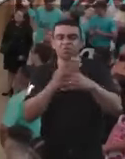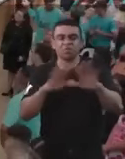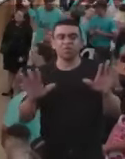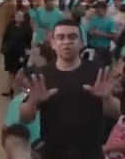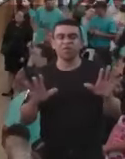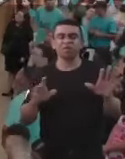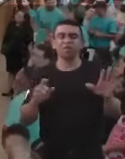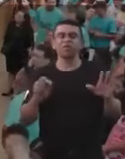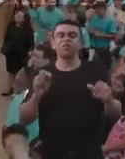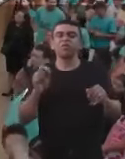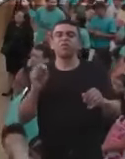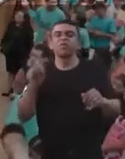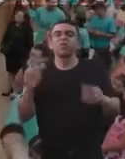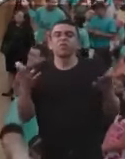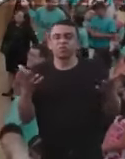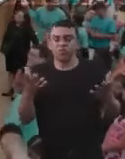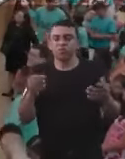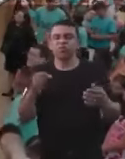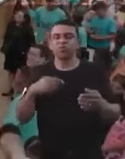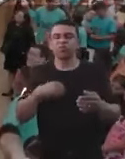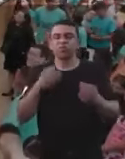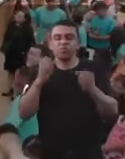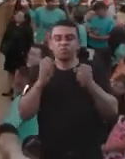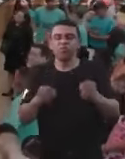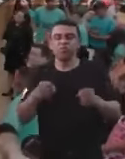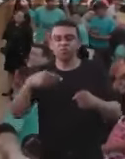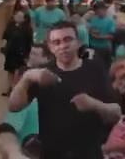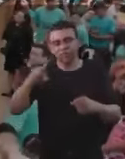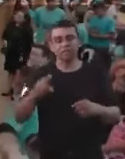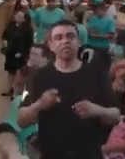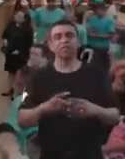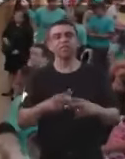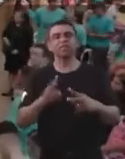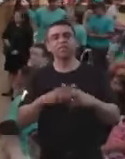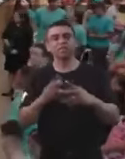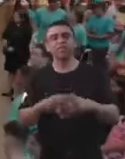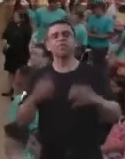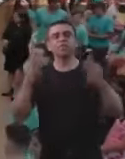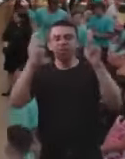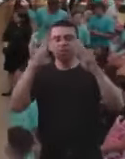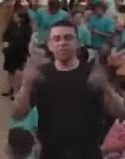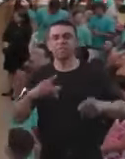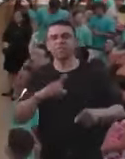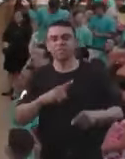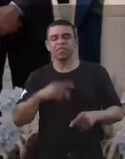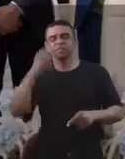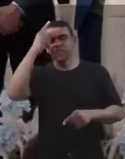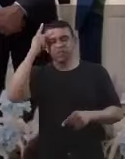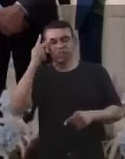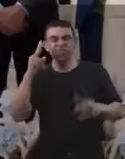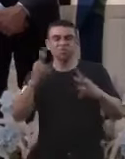que contenderam comigo? Versículo 31, busque o reino de Deus.